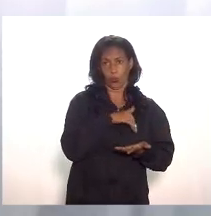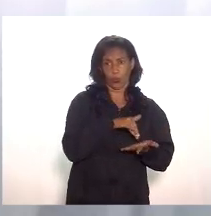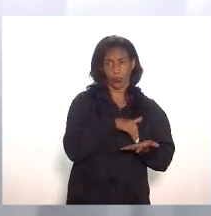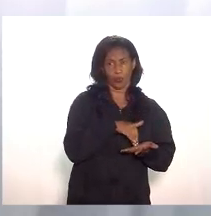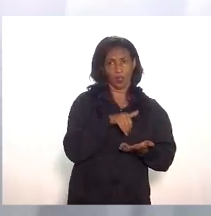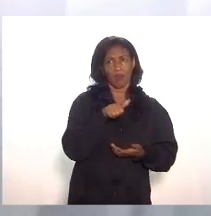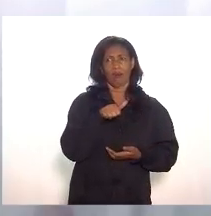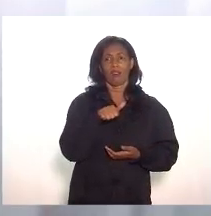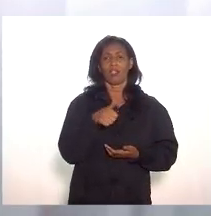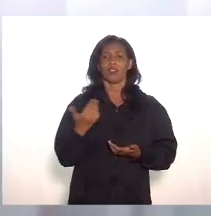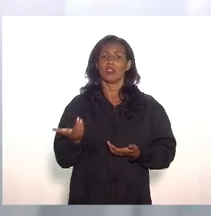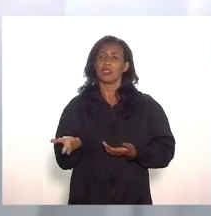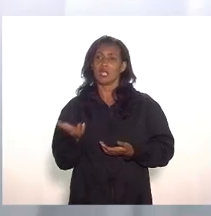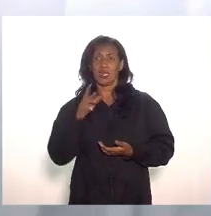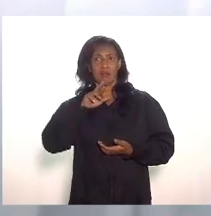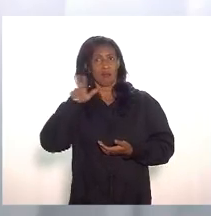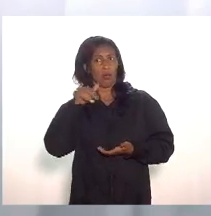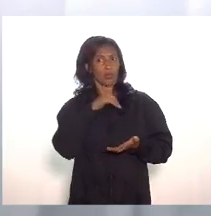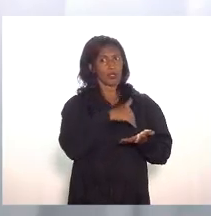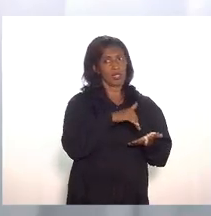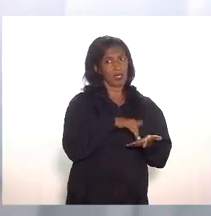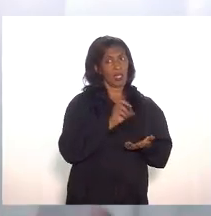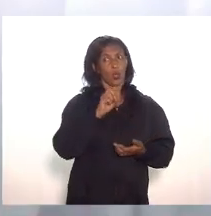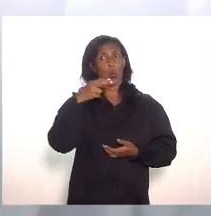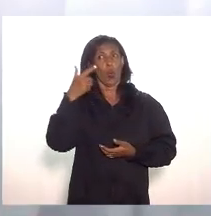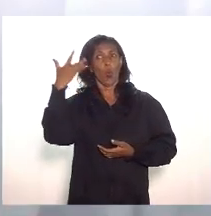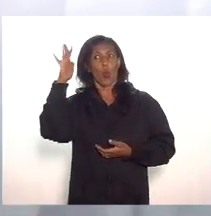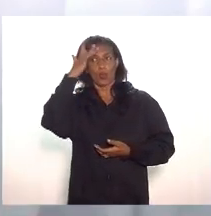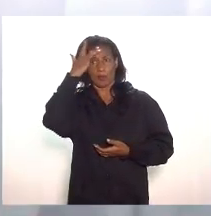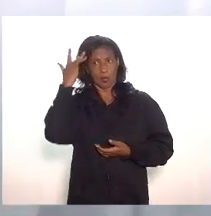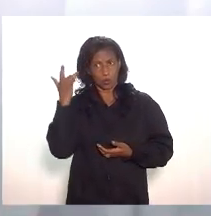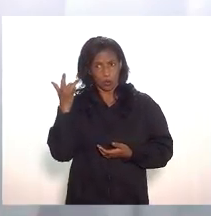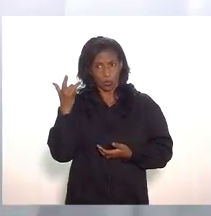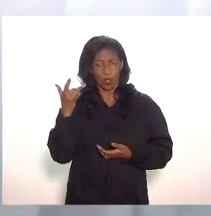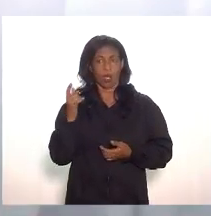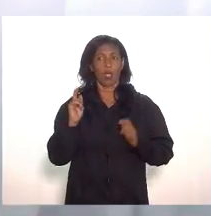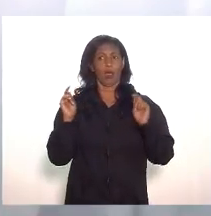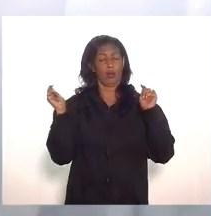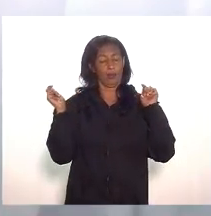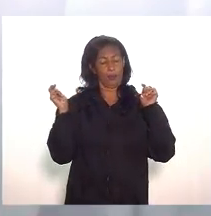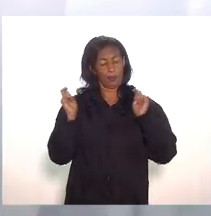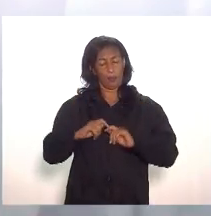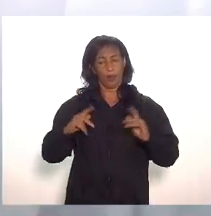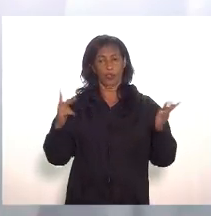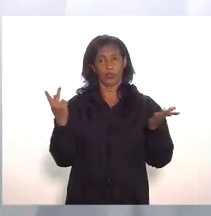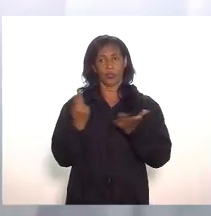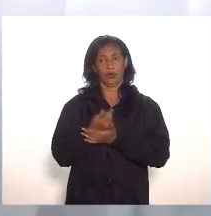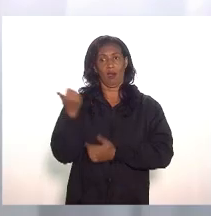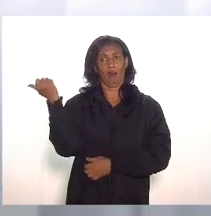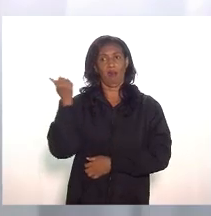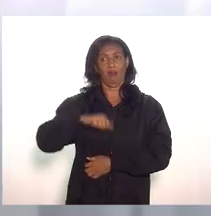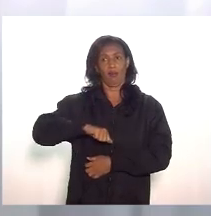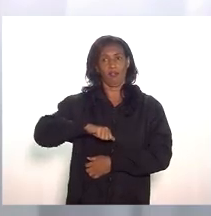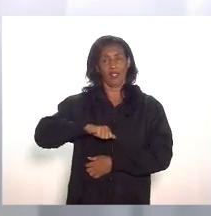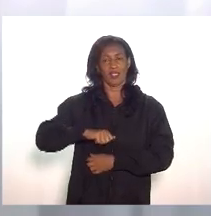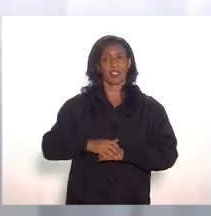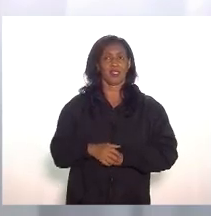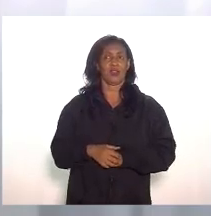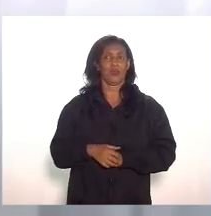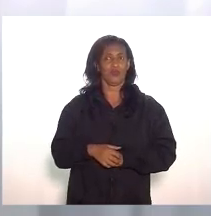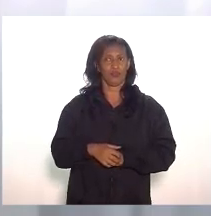seja quem for, no caso, se não for um secretário, for um funcionário, isso cabe até uma avaliação, né, para